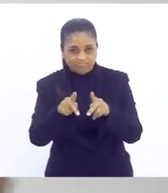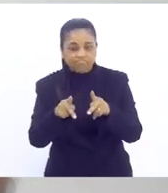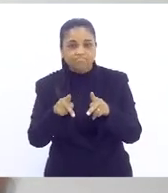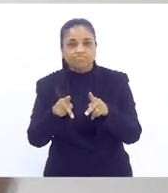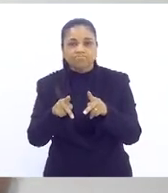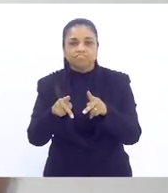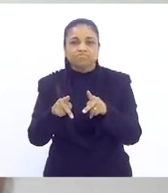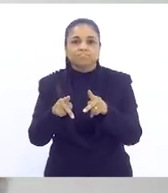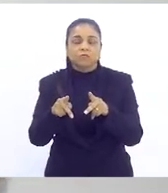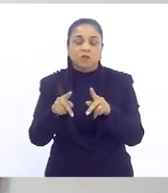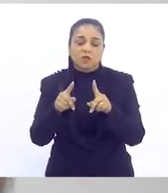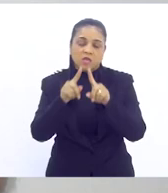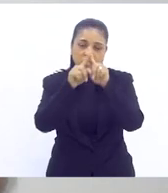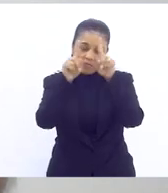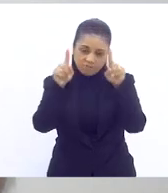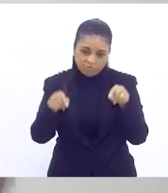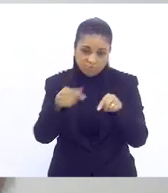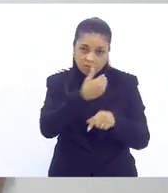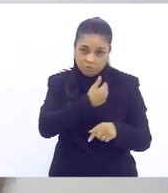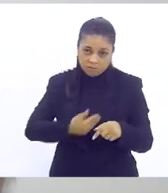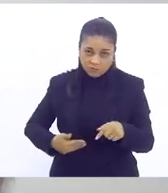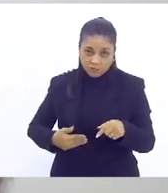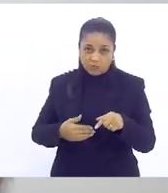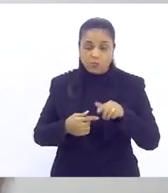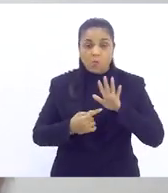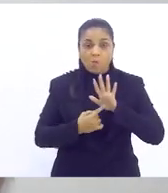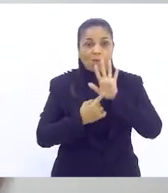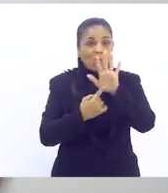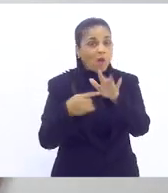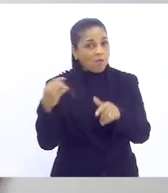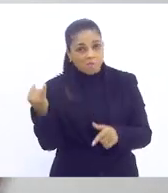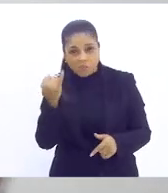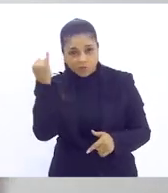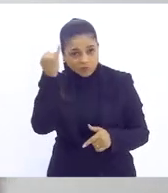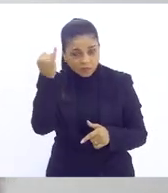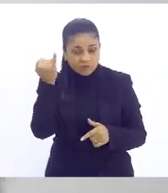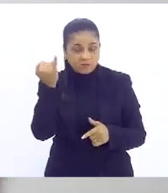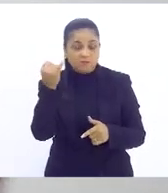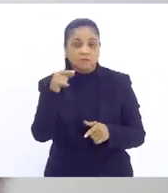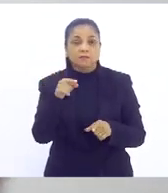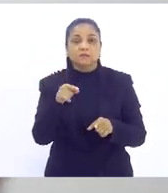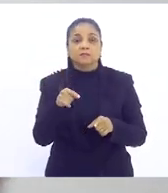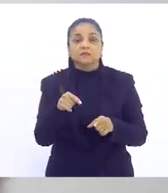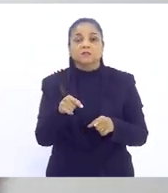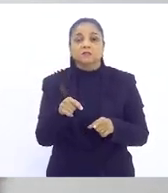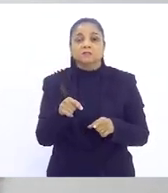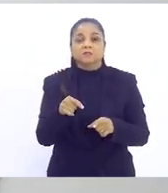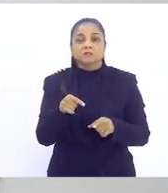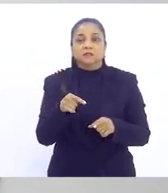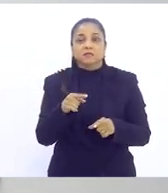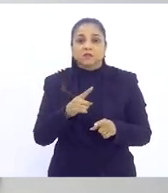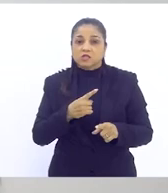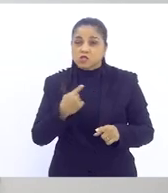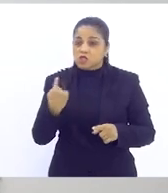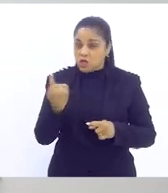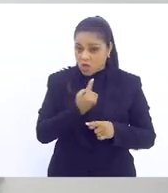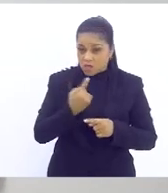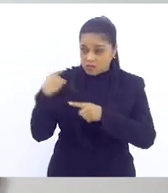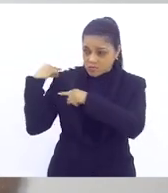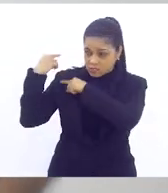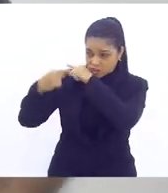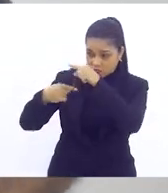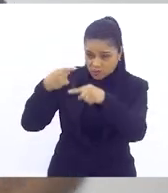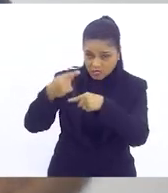a figura do funcionário público isso aí eu vou fazer um parênteses Nossa geração pode